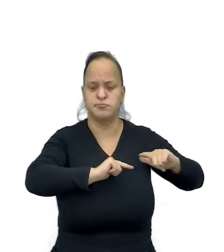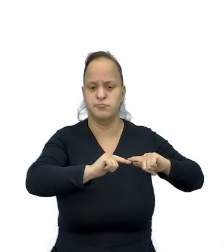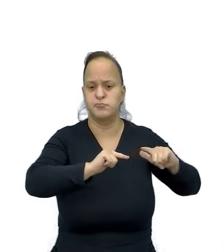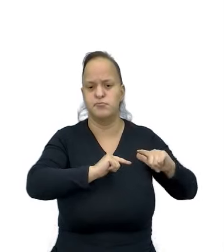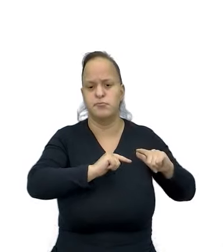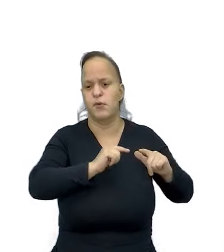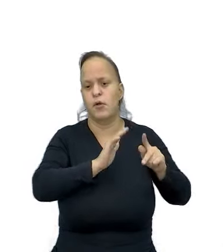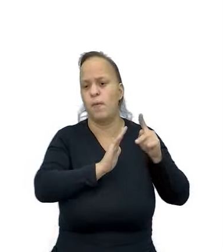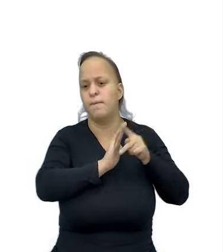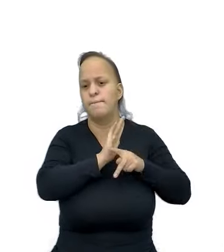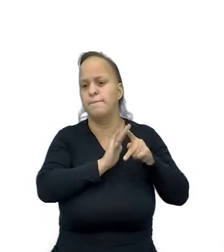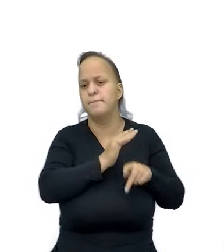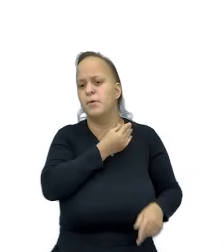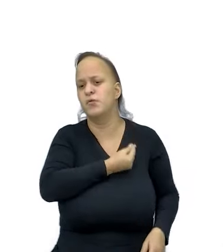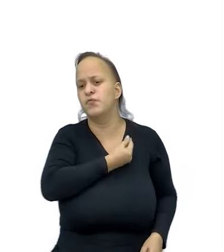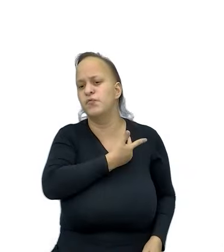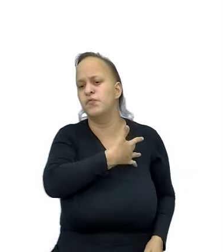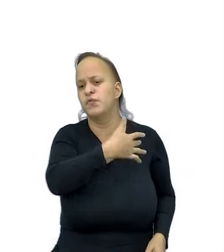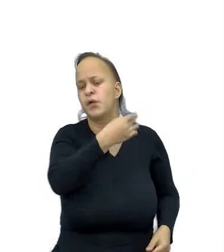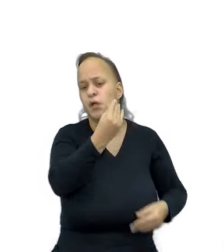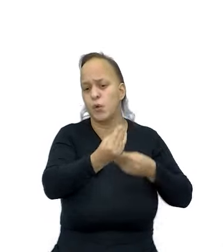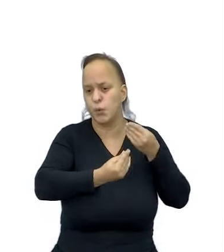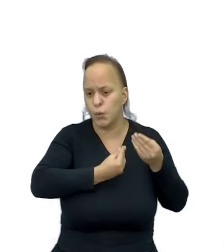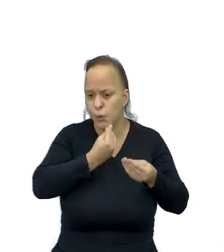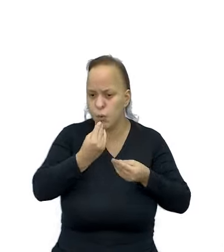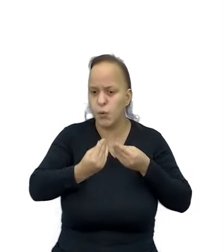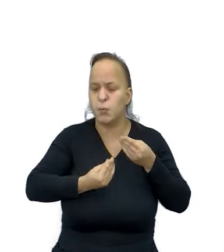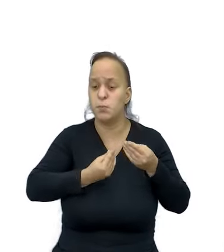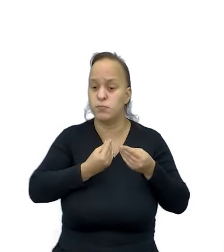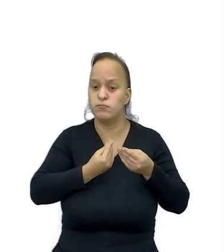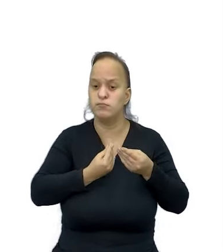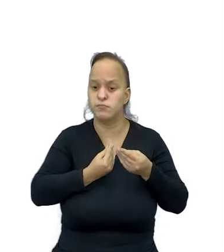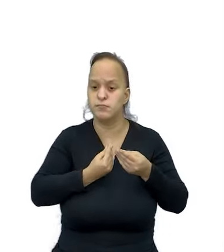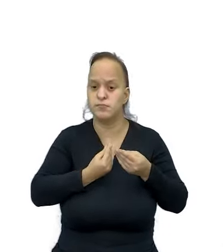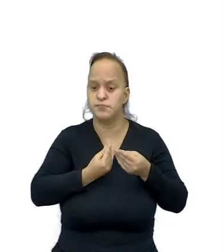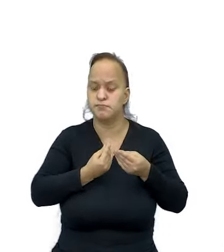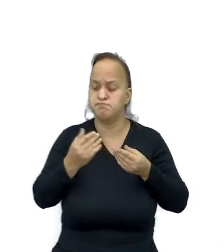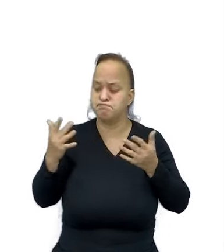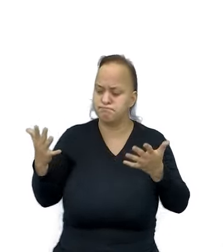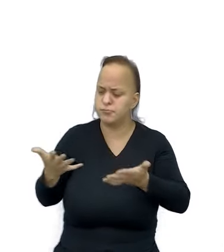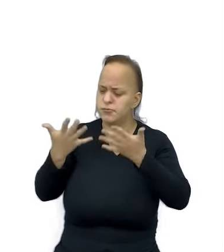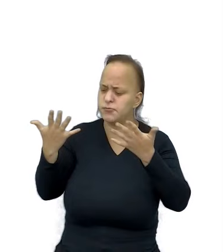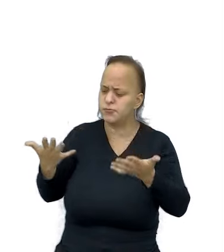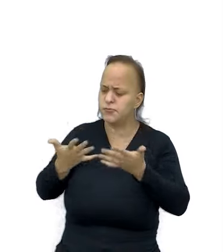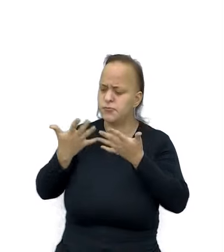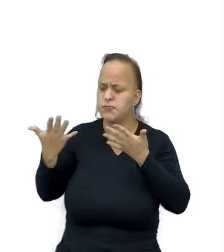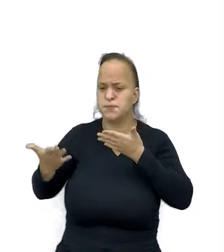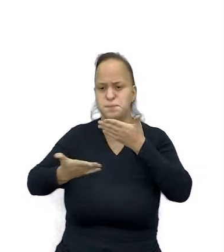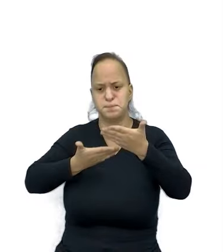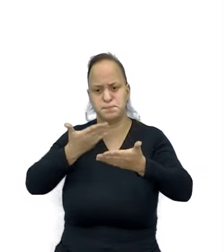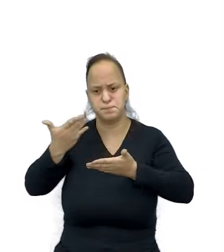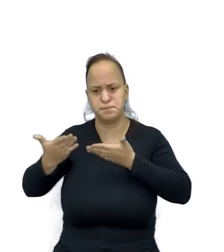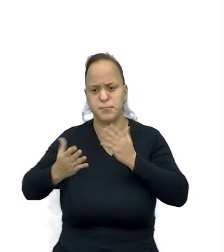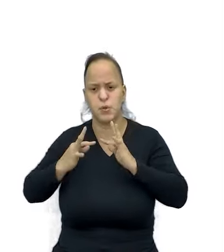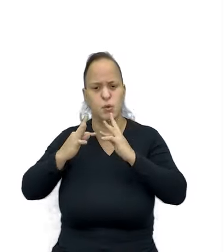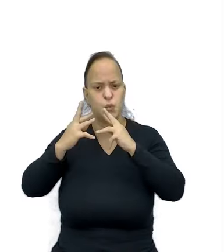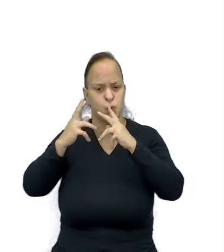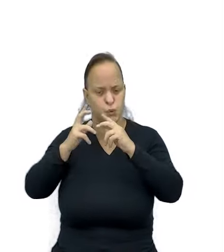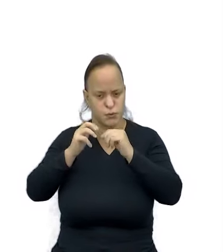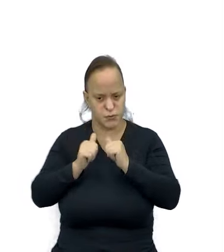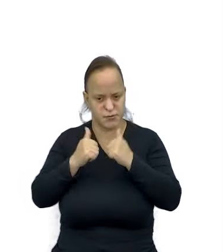de vida dos estudantes, né, fazer essa roda de conversa, fica uma atividade bem interativa junto com os nossos estudantes,